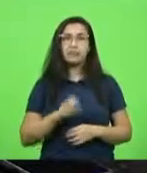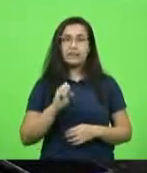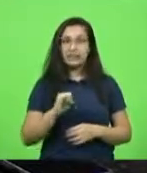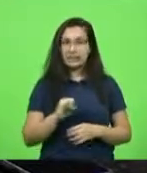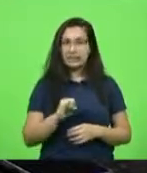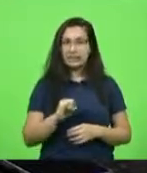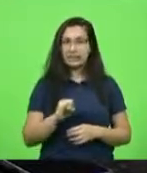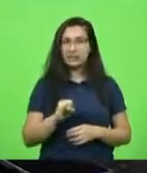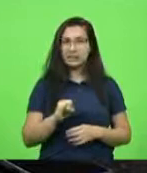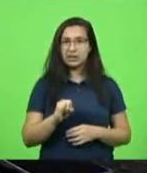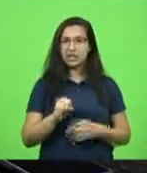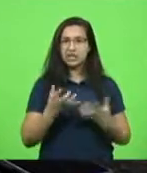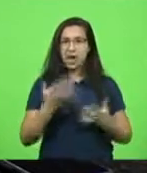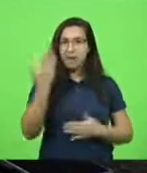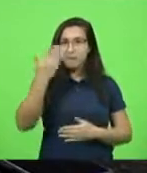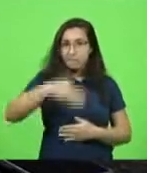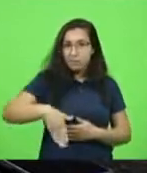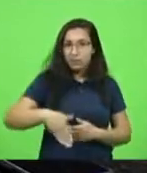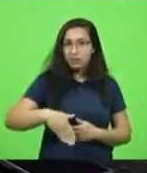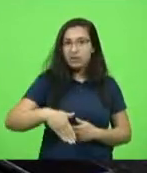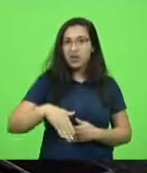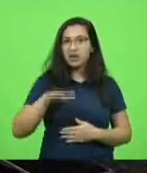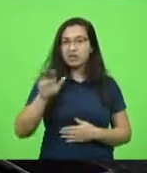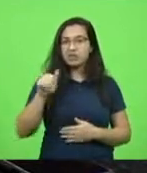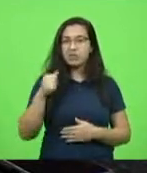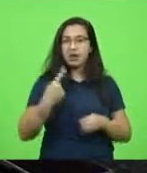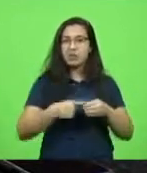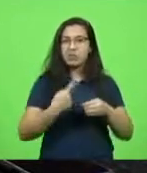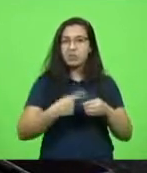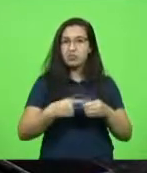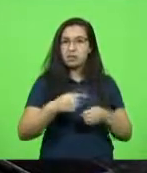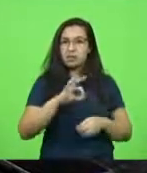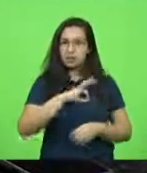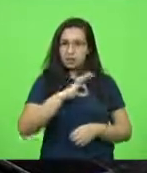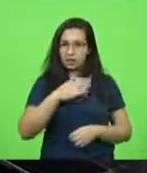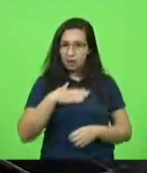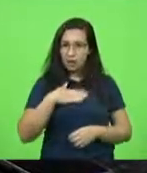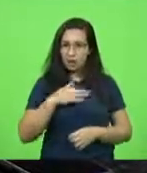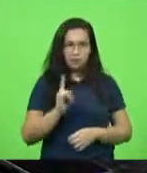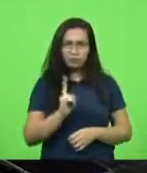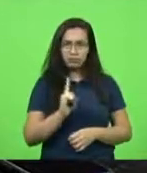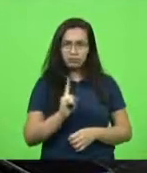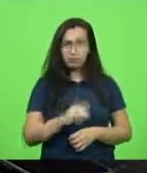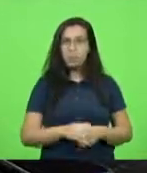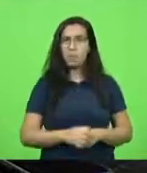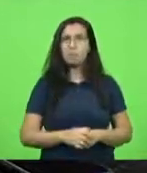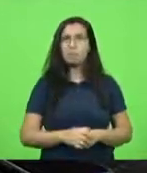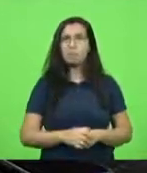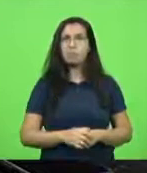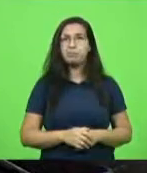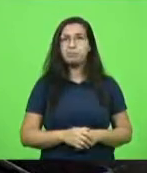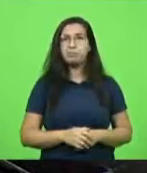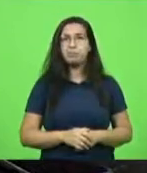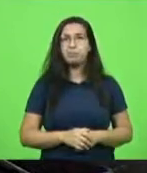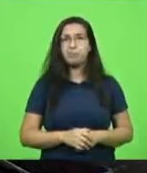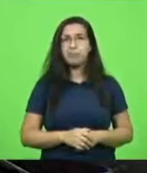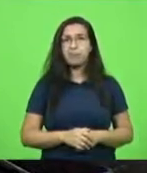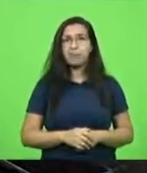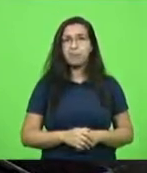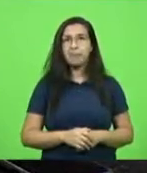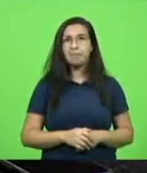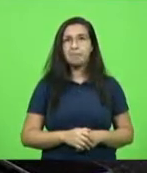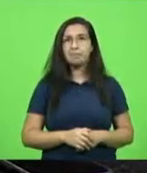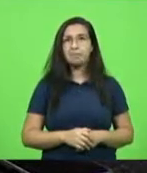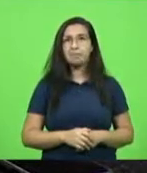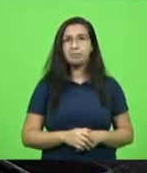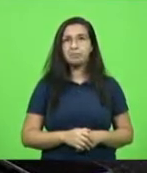que esse é o meu papel tá pedindo polícia para minha cidade bom então para aqueles que não existe em casa isso é conversa para